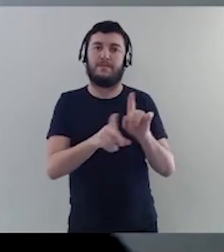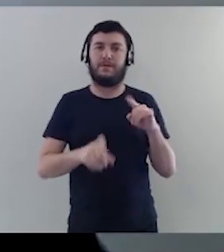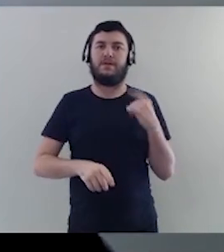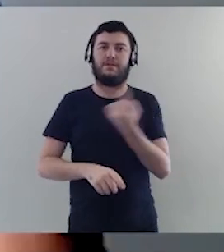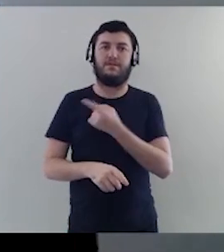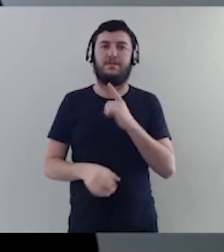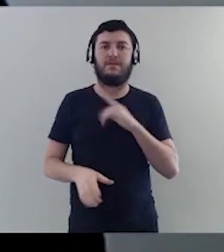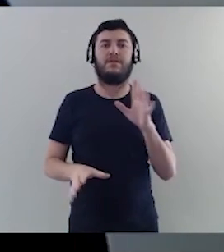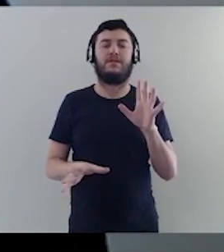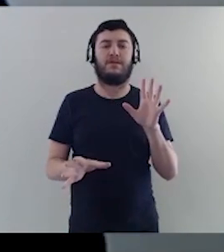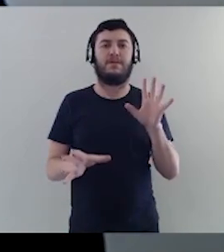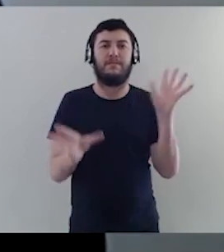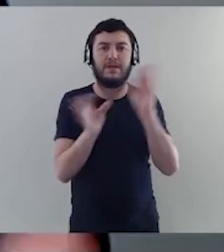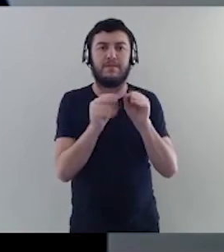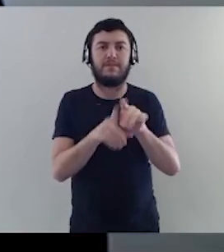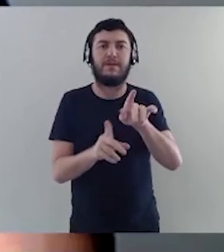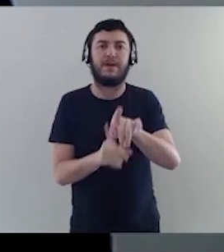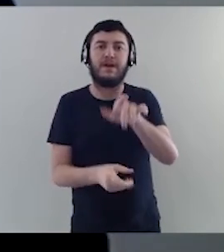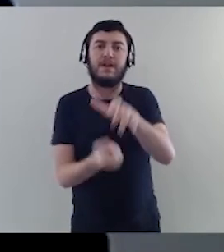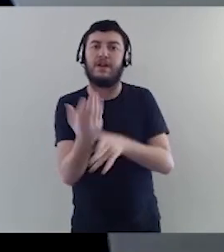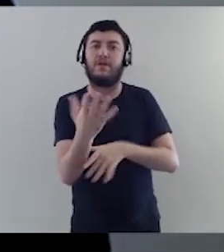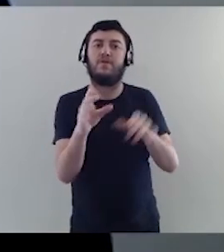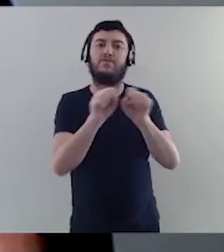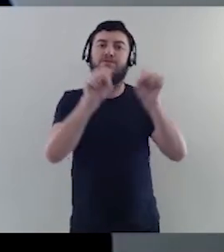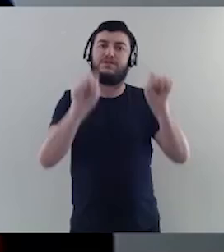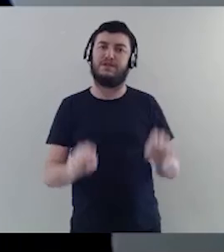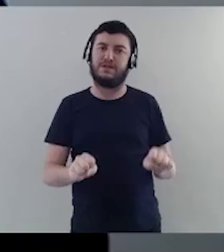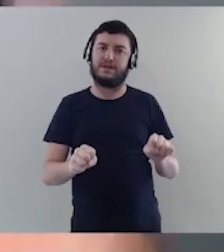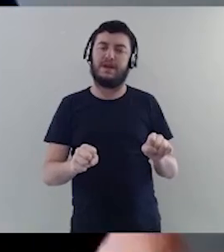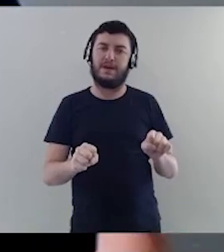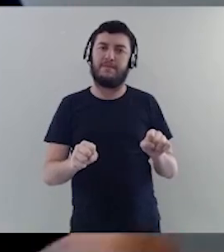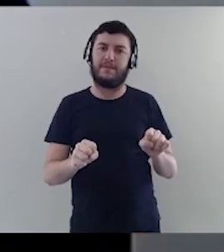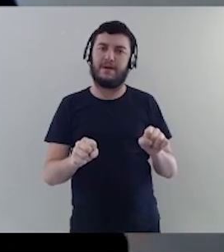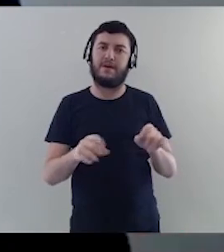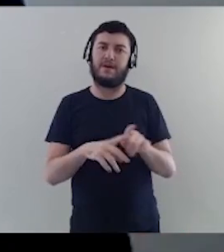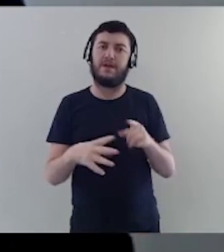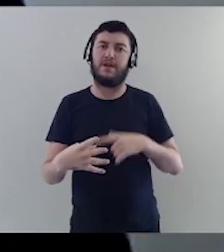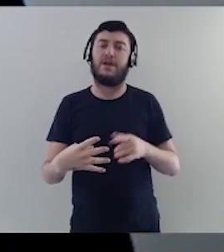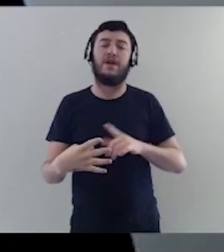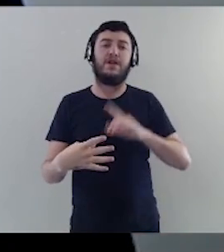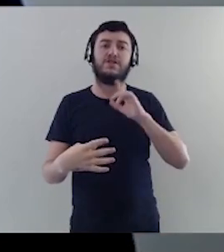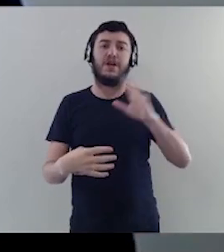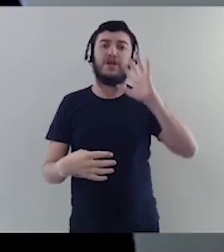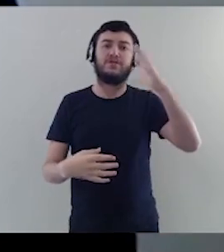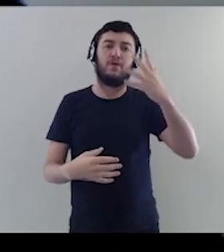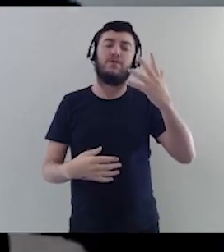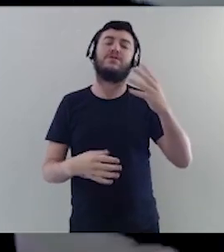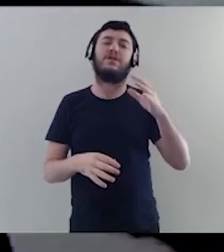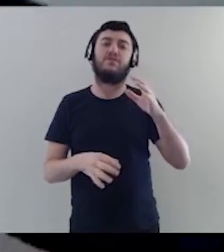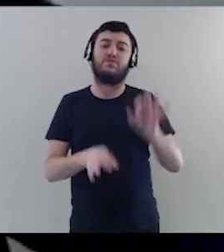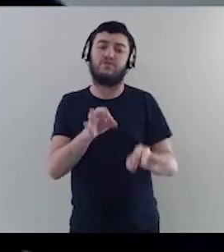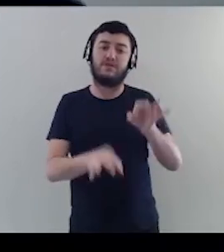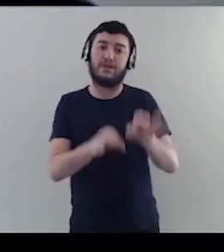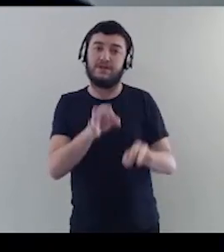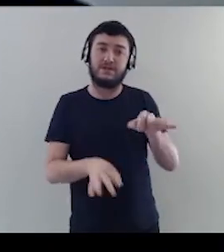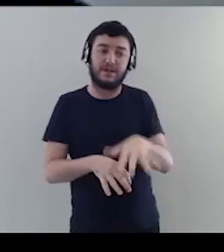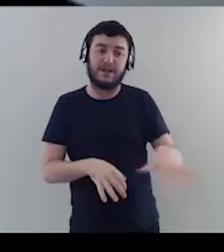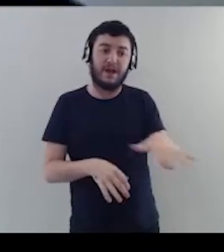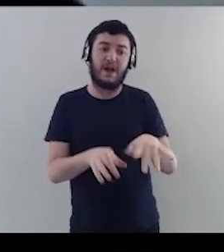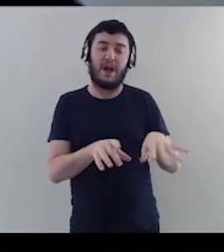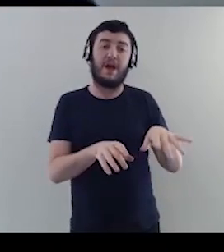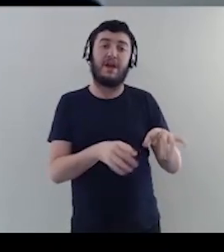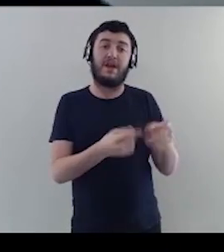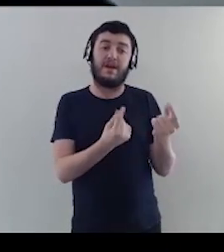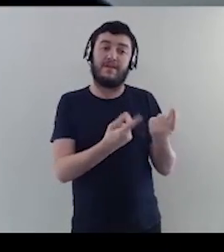criatividade, criou um sistema jurisprudencial de gestão da crise financeira, e aquilo que se pergunta